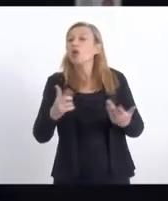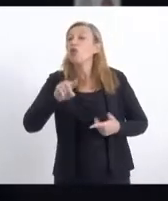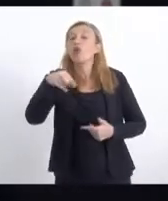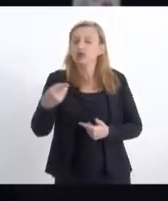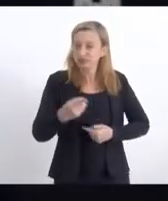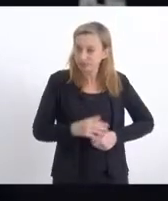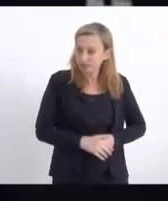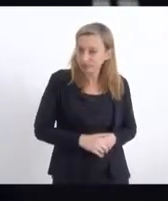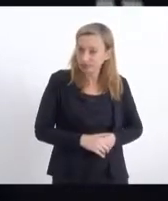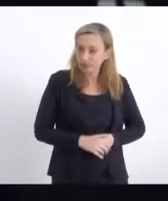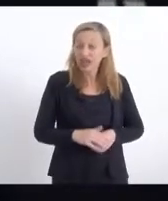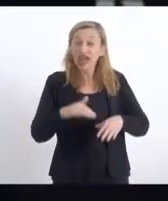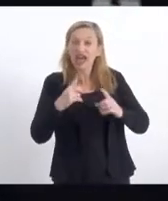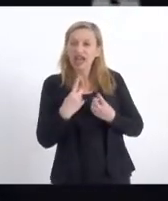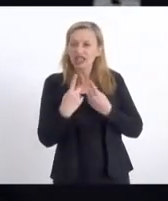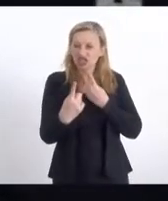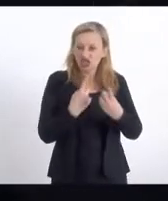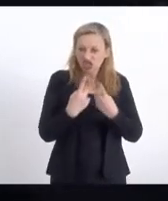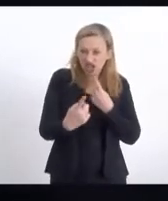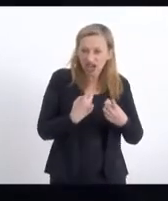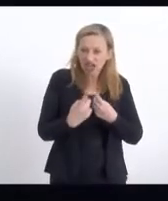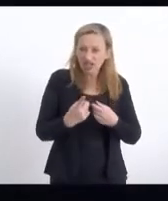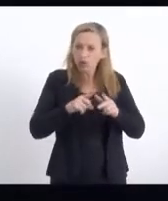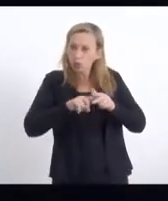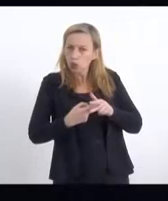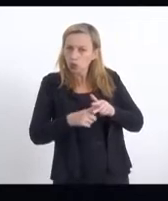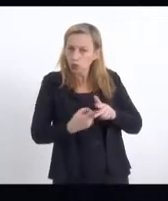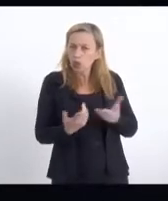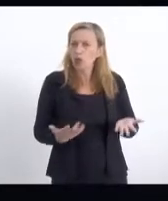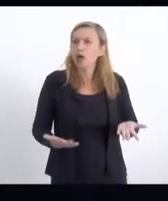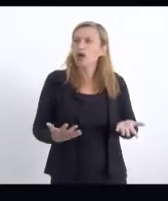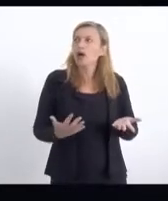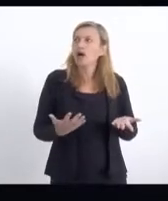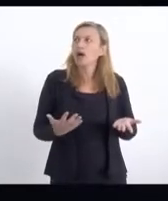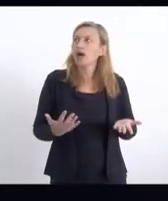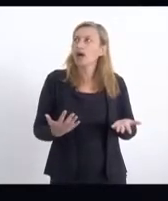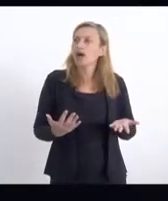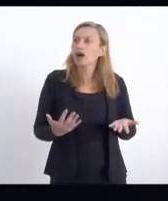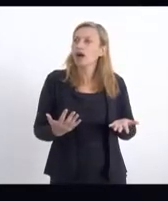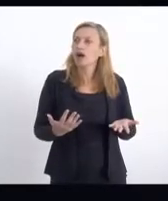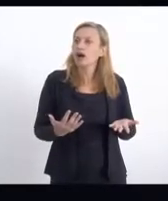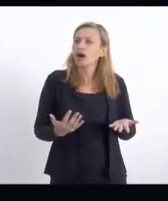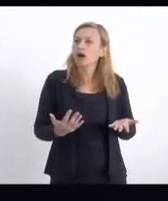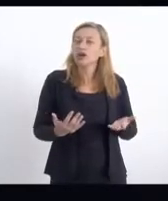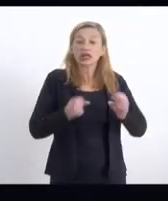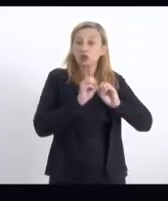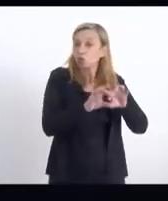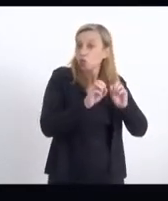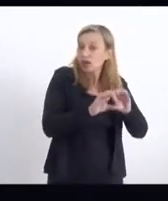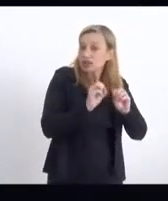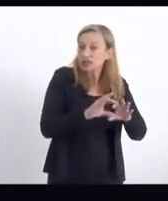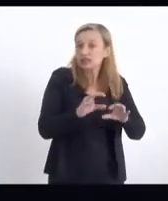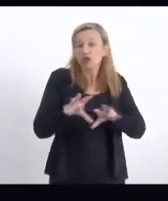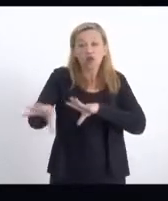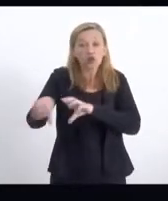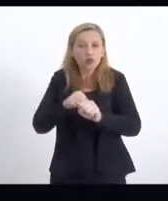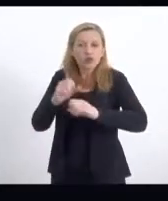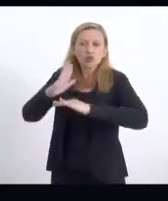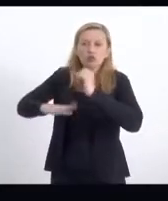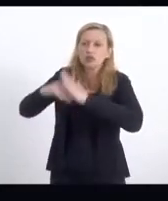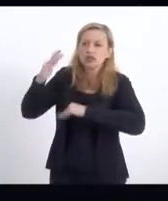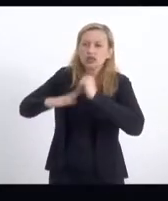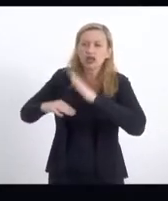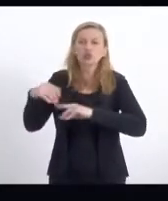né? A questão das estradas vicinais, a manutenção, a questão da parte de educação, da parte de formação profissional,